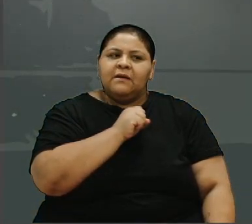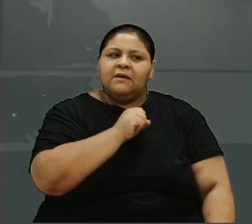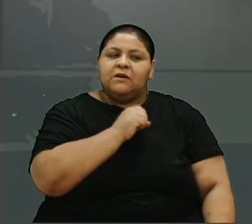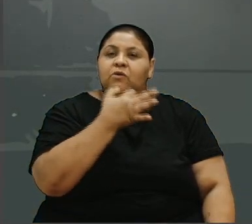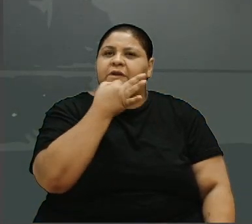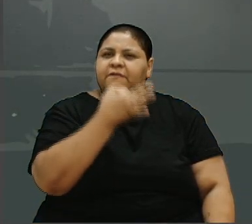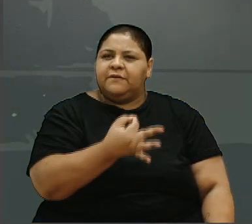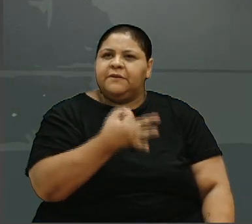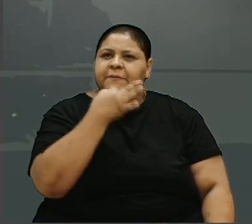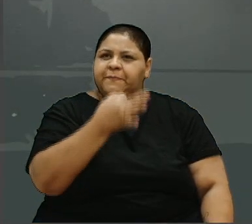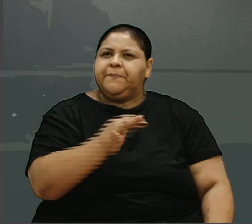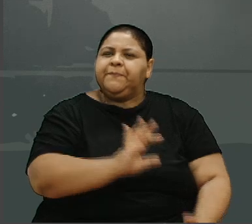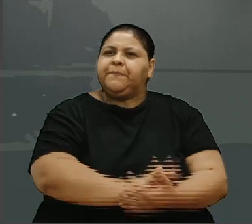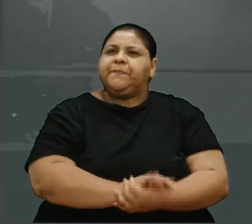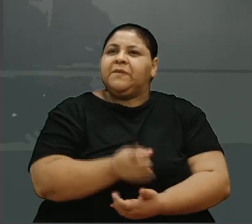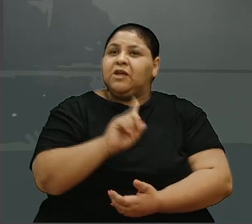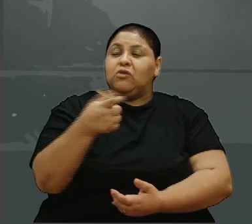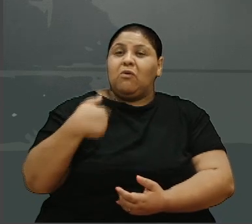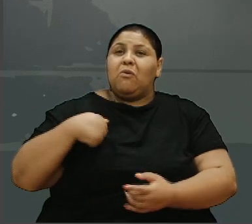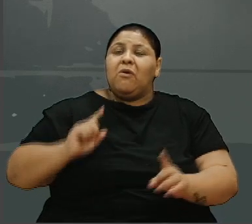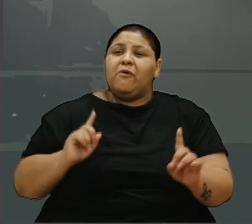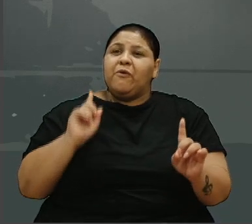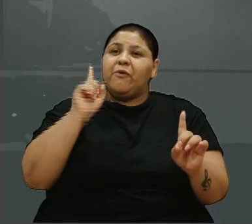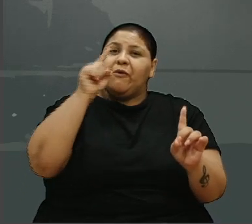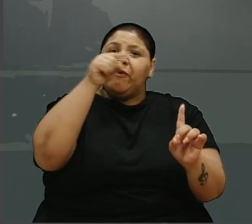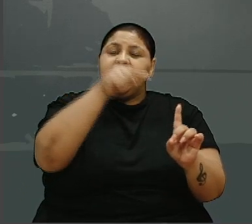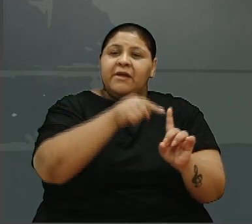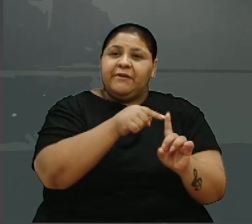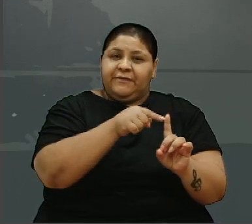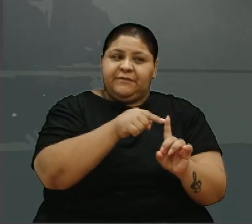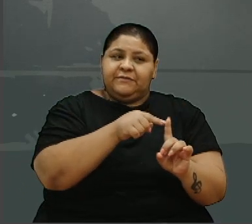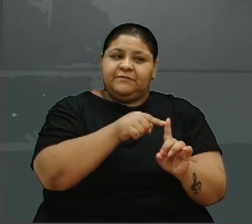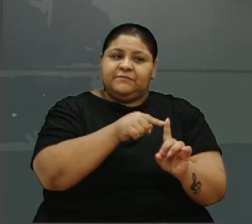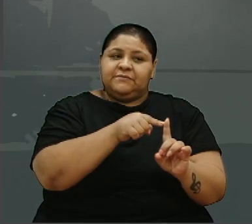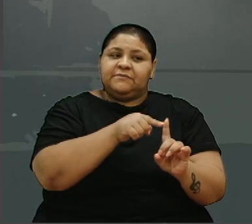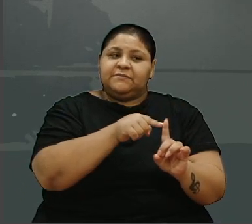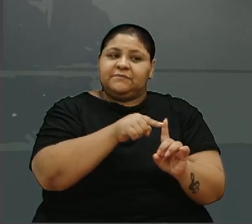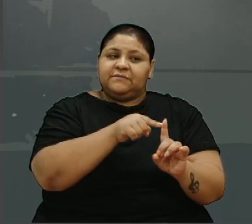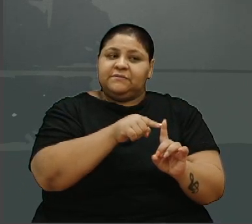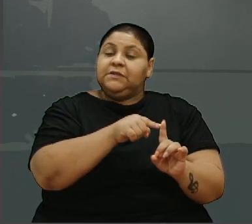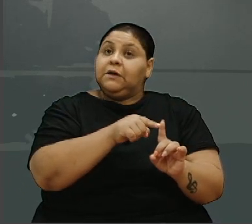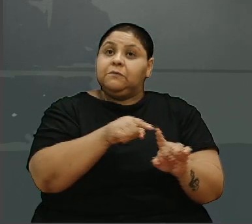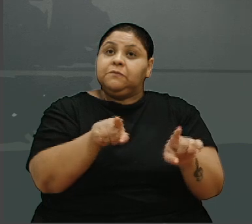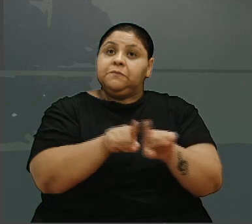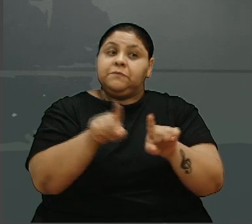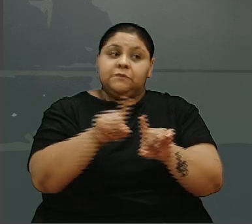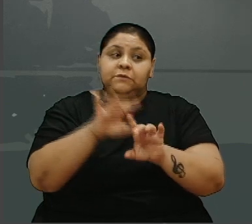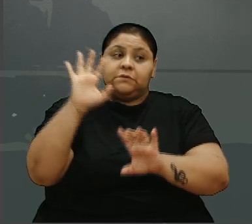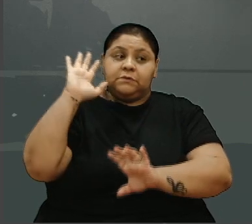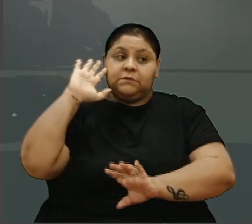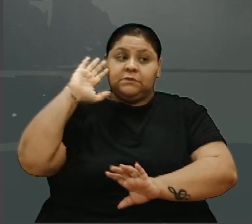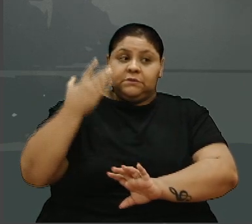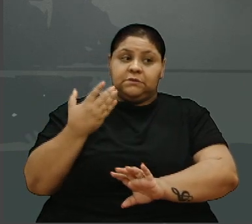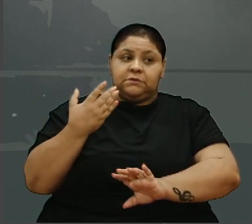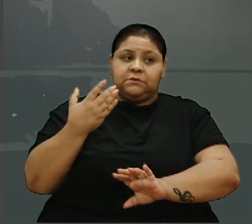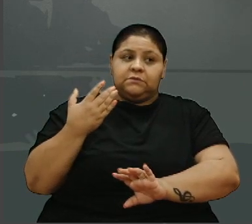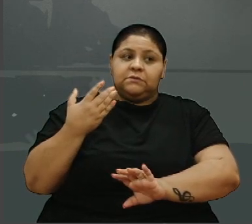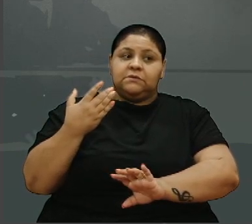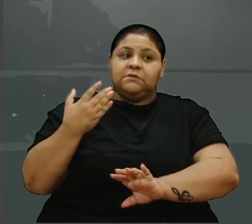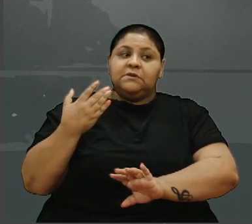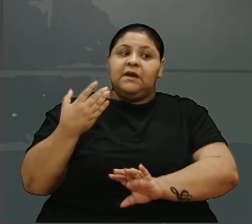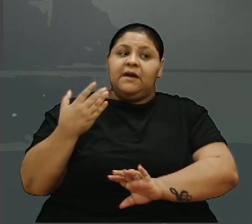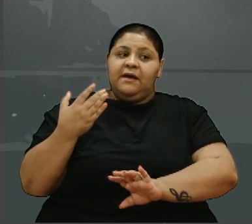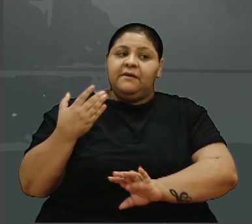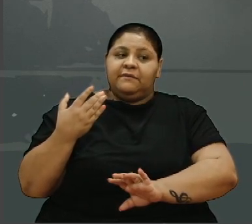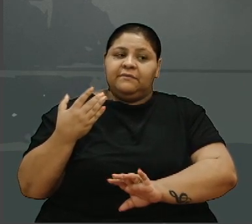passando brevemente, porque não é o meu objetivo aqui ficar acusando, criticando, mas apenas resolver. Está ali aí a lei do